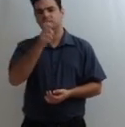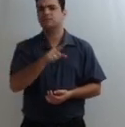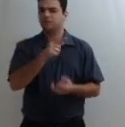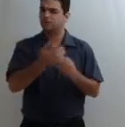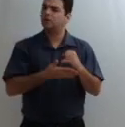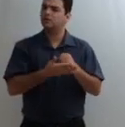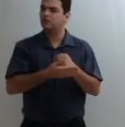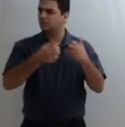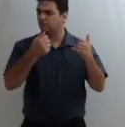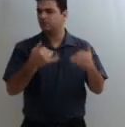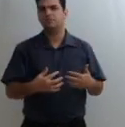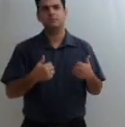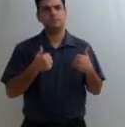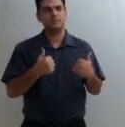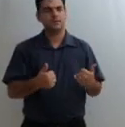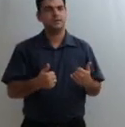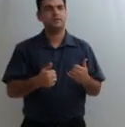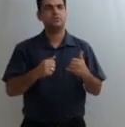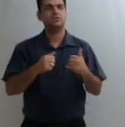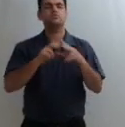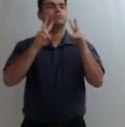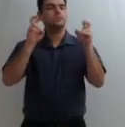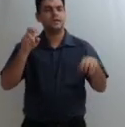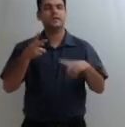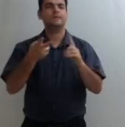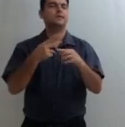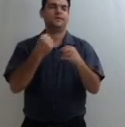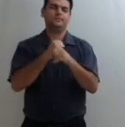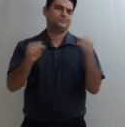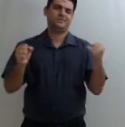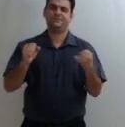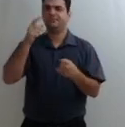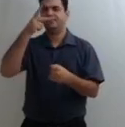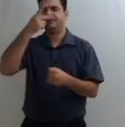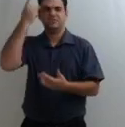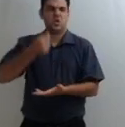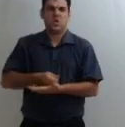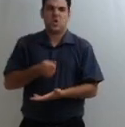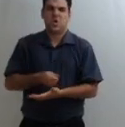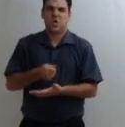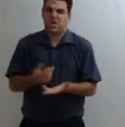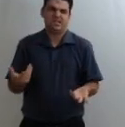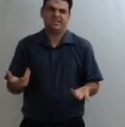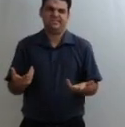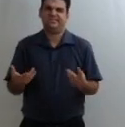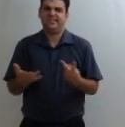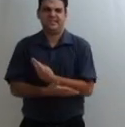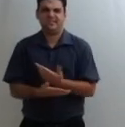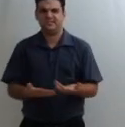fundamentação quanto à impossibilidade da produção de prova contra si mesmo.